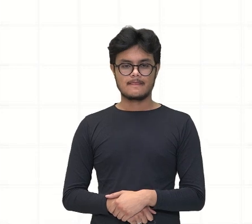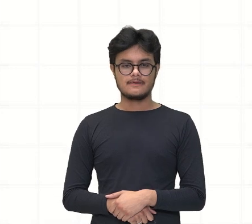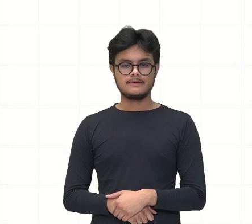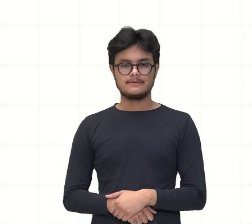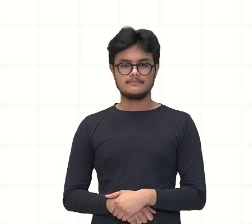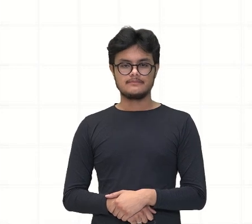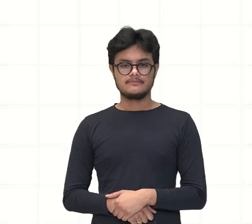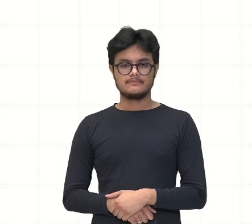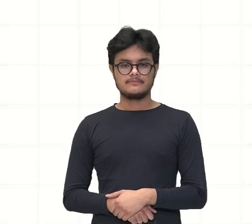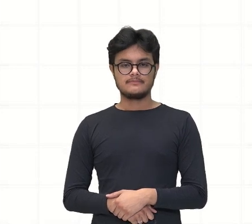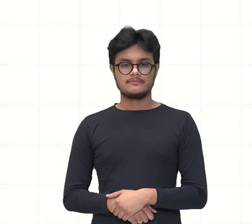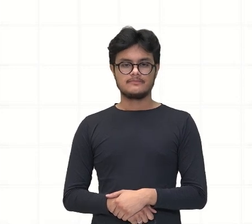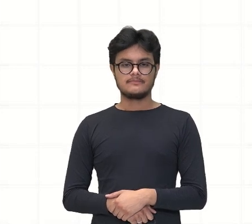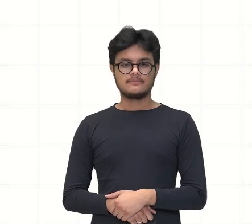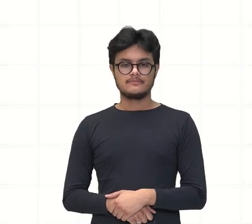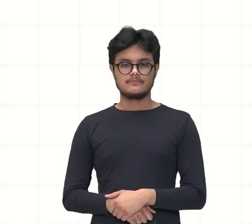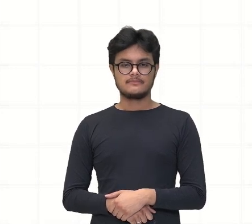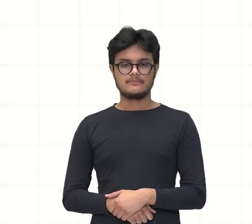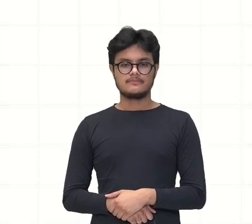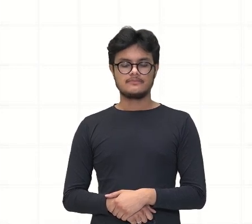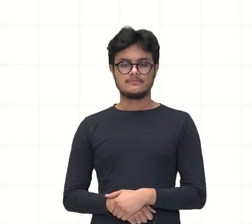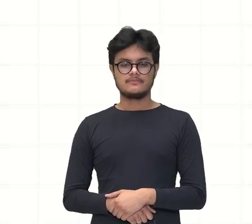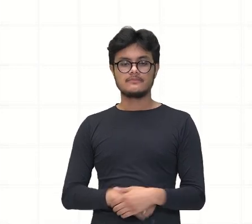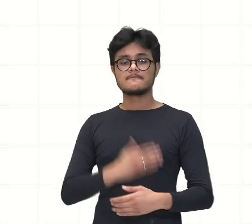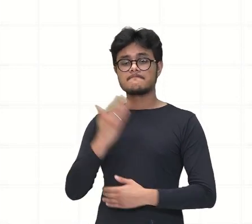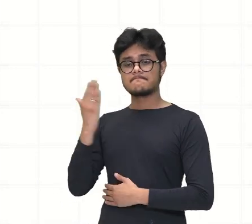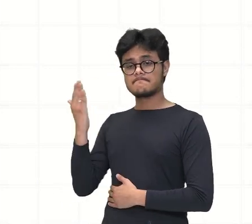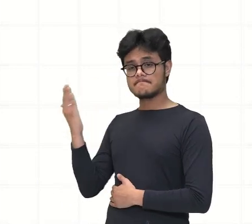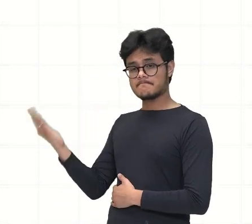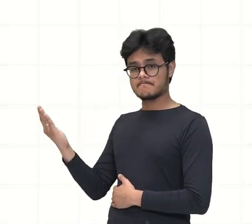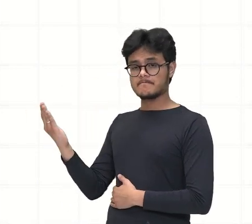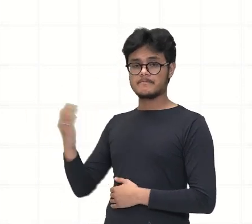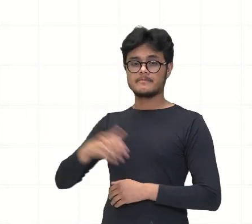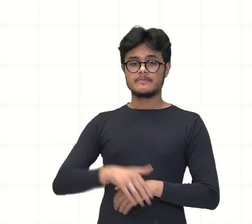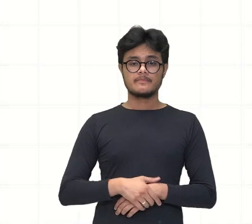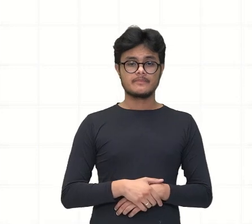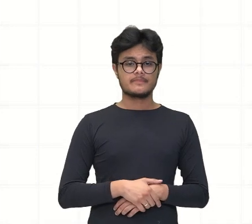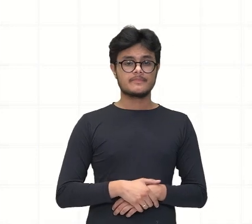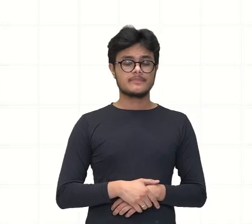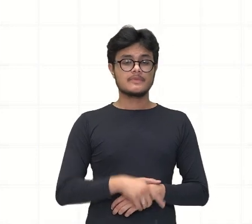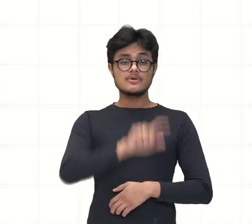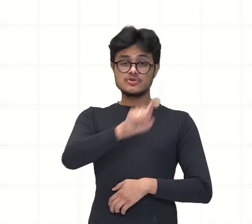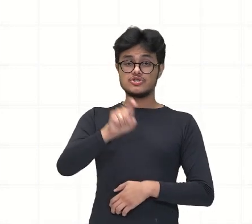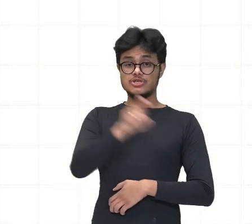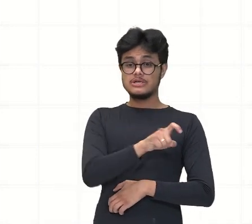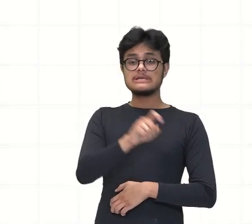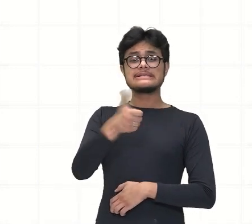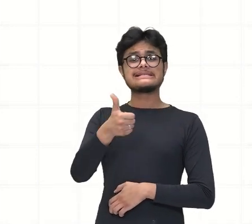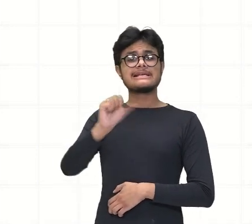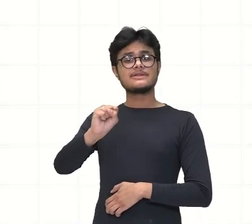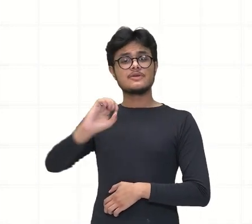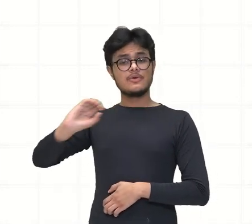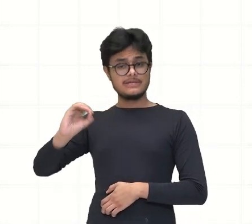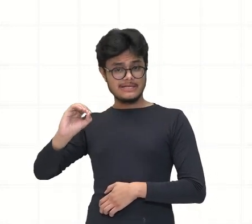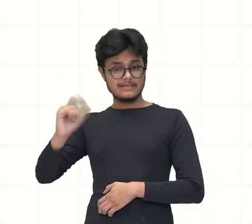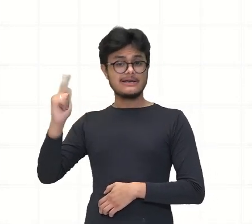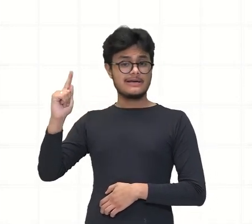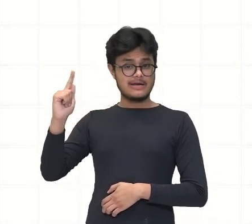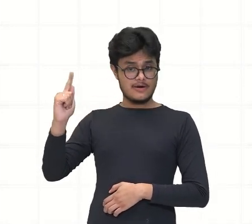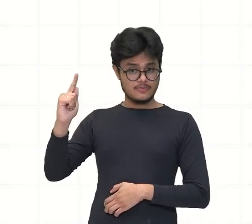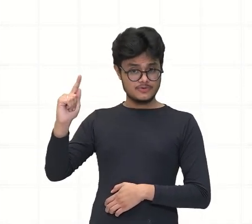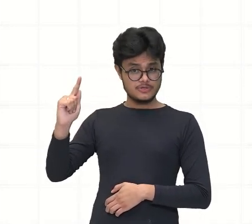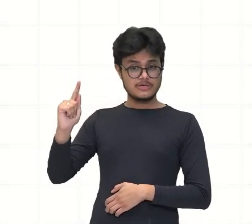com 1.800 dividido por 10. Ou seja, o primeiro setor tem que ter